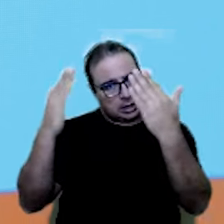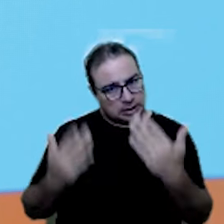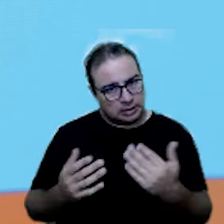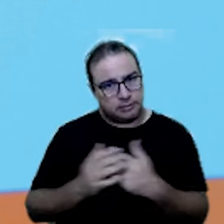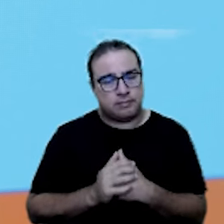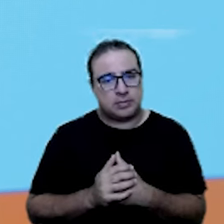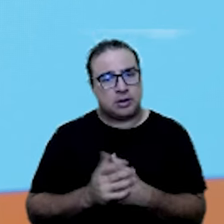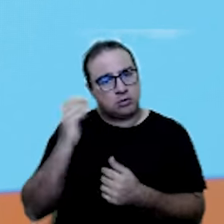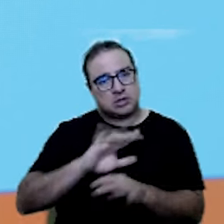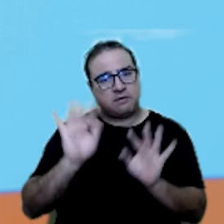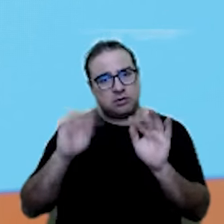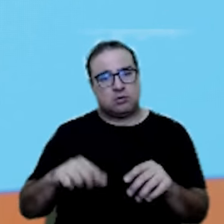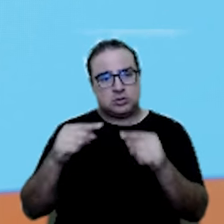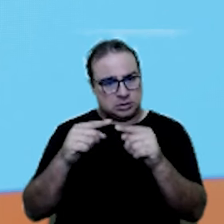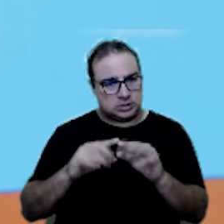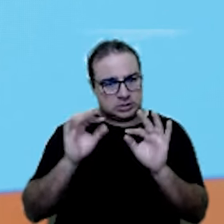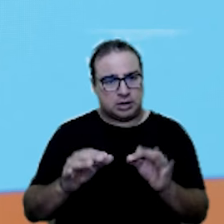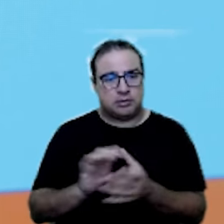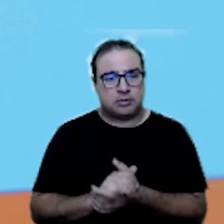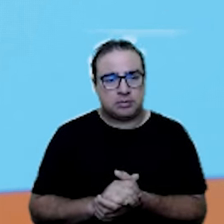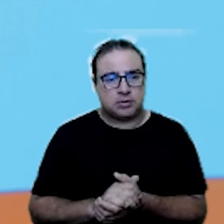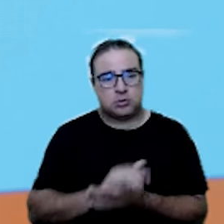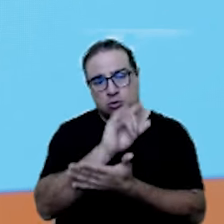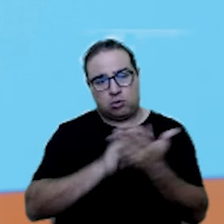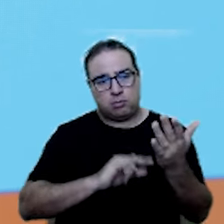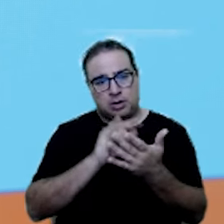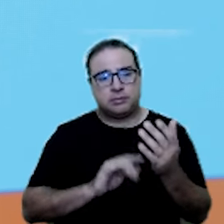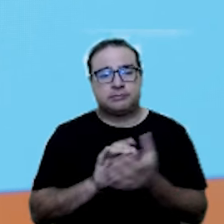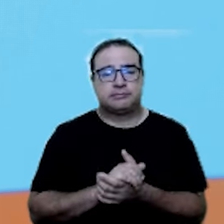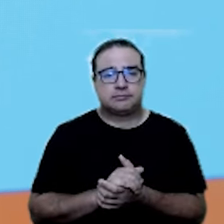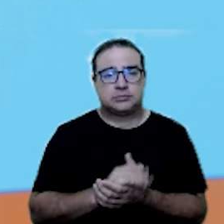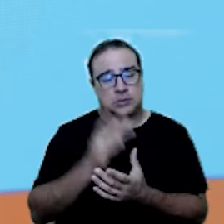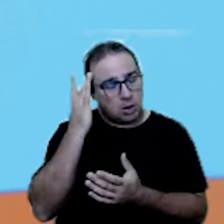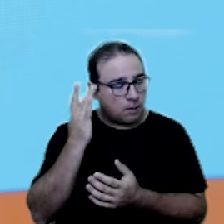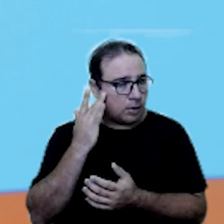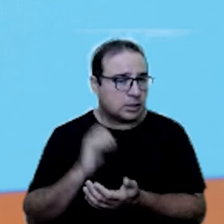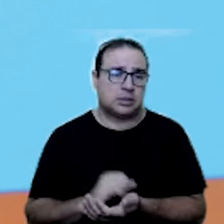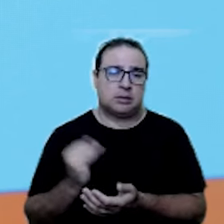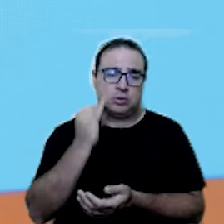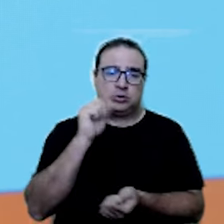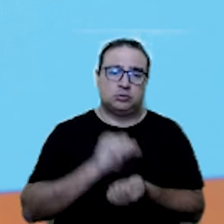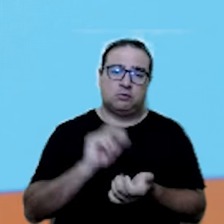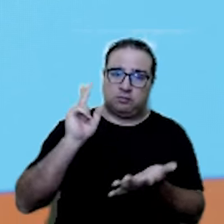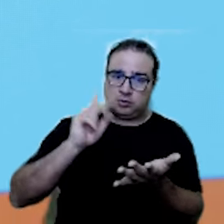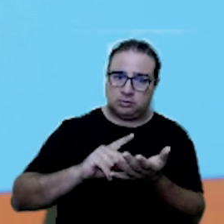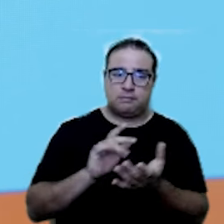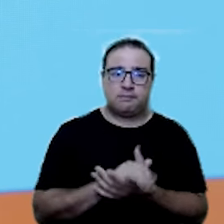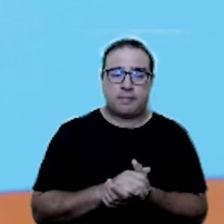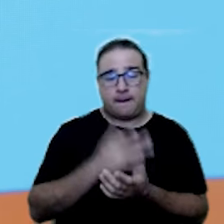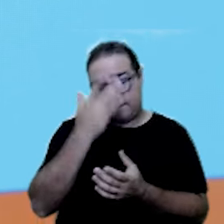análise do resultado que vai sair disso aí da emissão do documento tá então acho que isso é é importante de